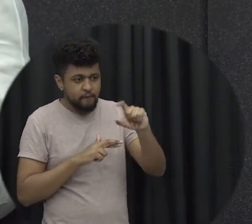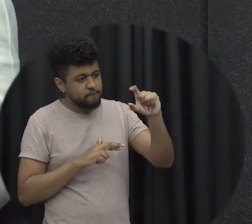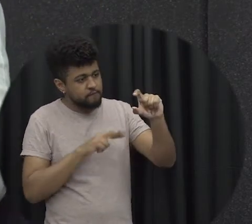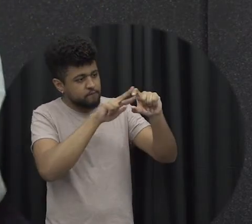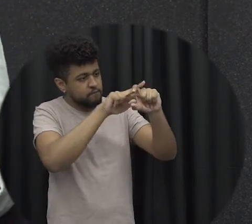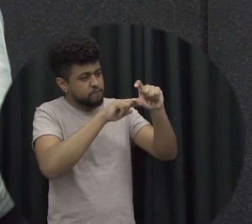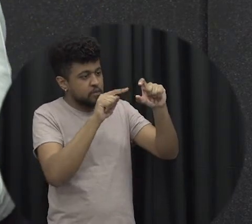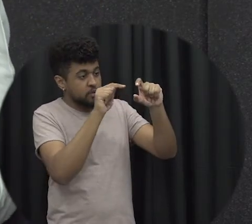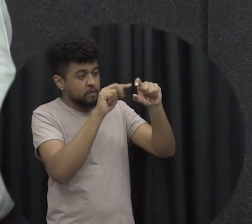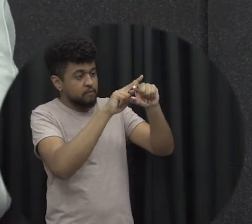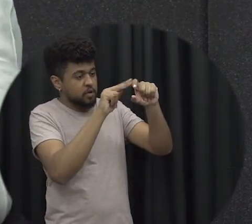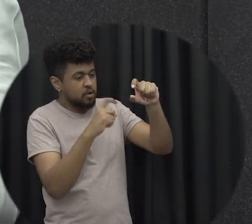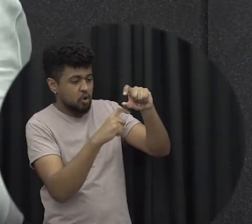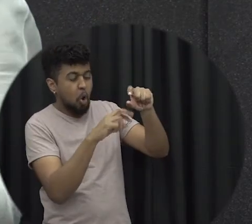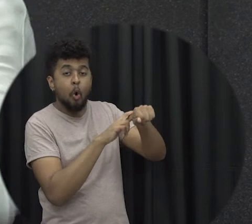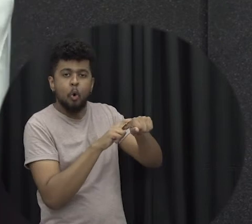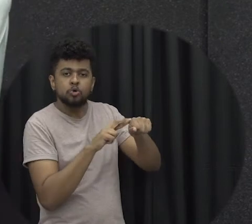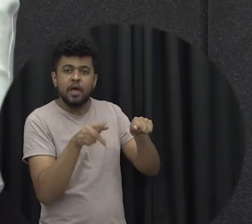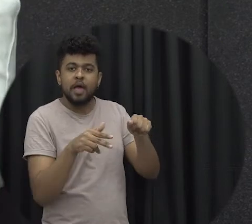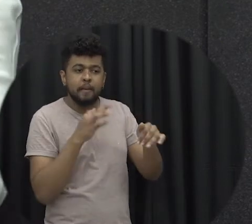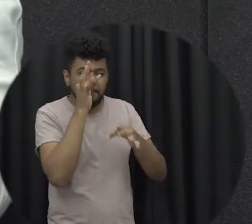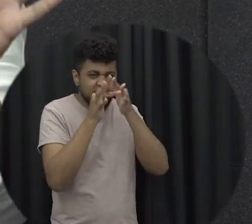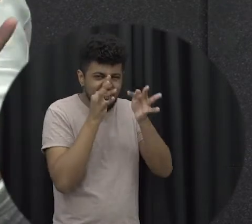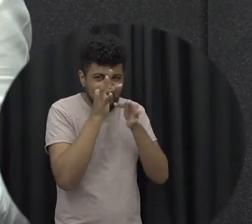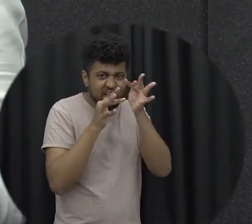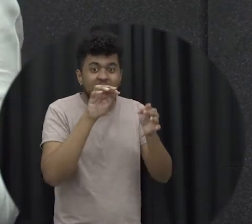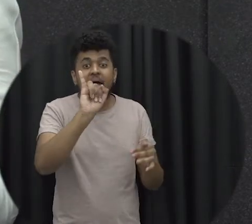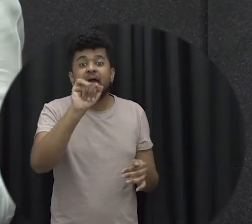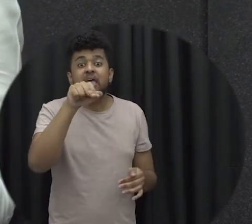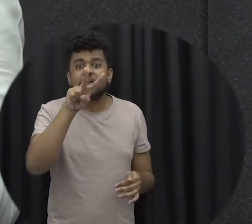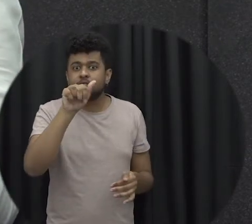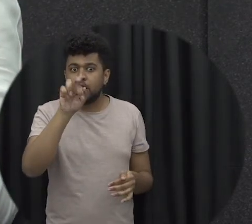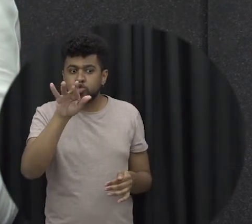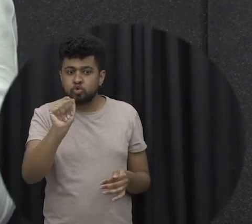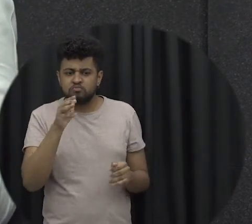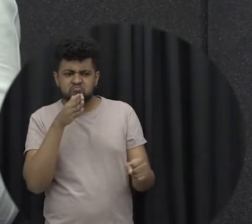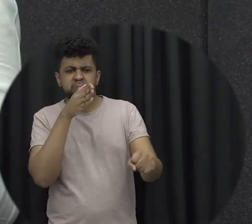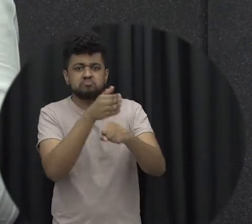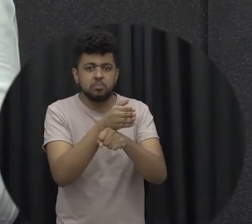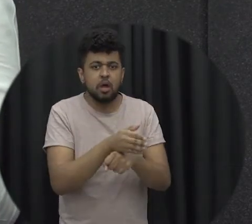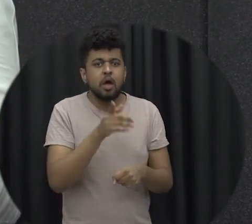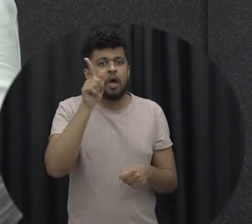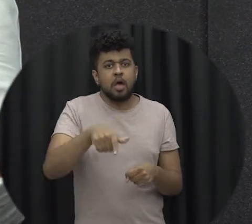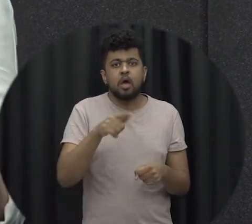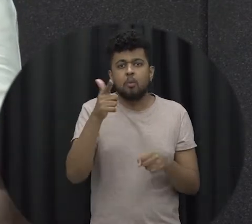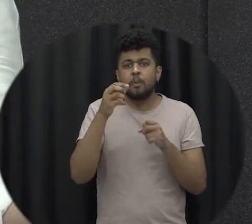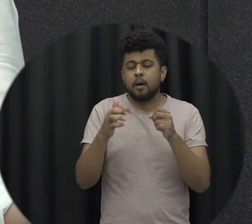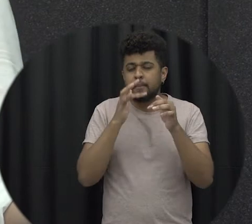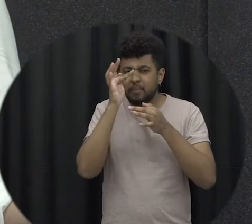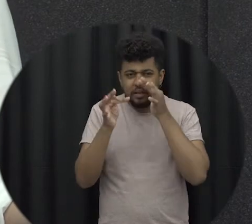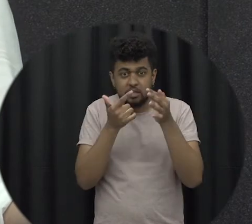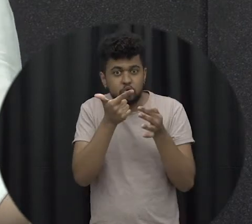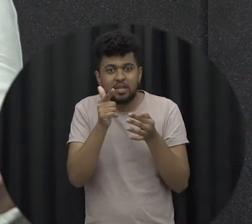uma planta invasora, né? Tipo, o professor Wagner Shiva, que é o especialista nela, mas, assim, ela é uma planta que não tem